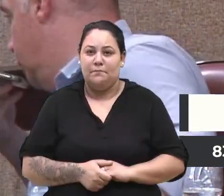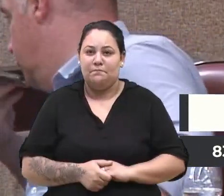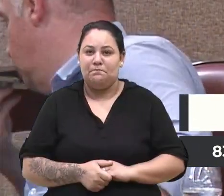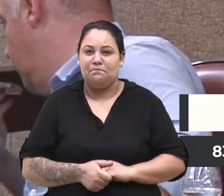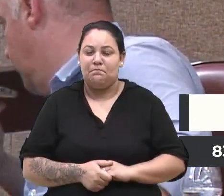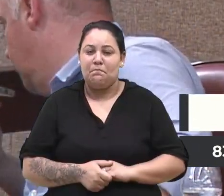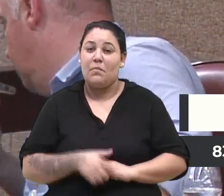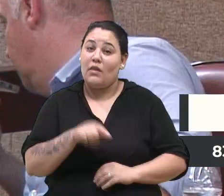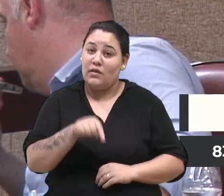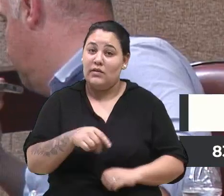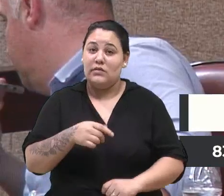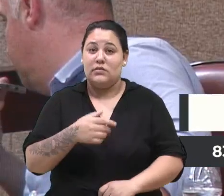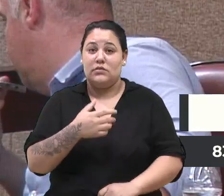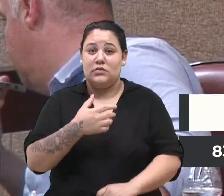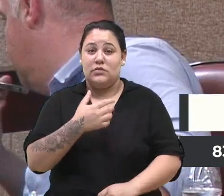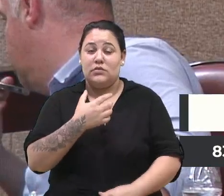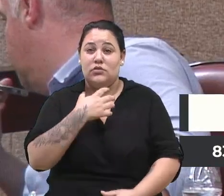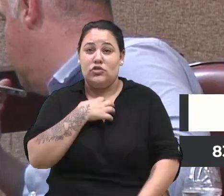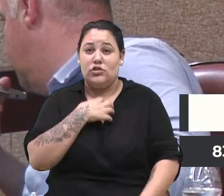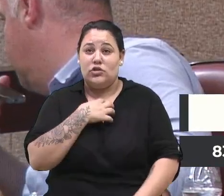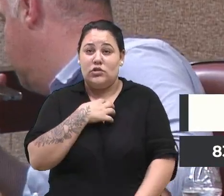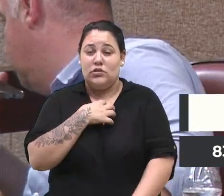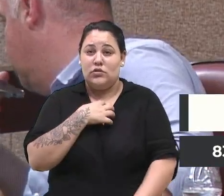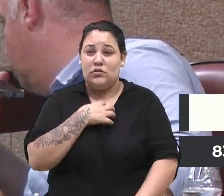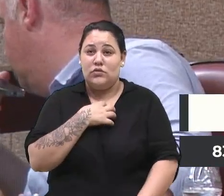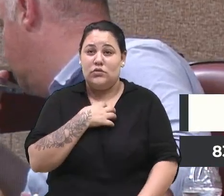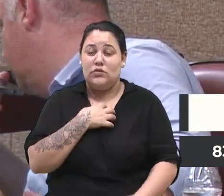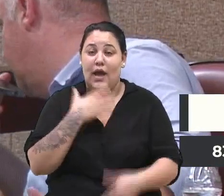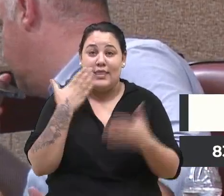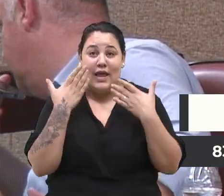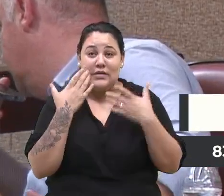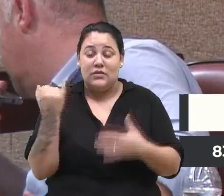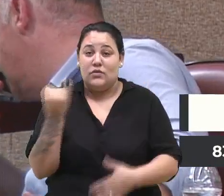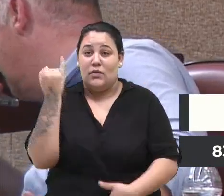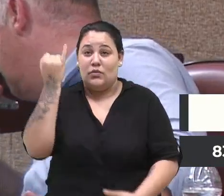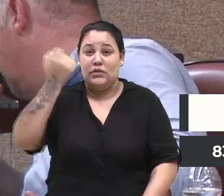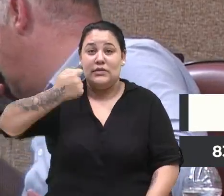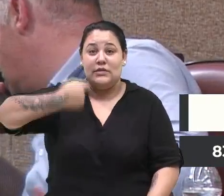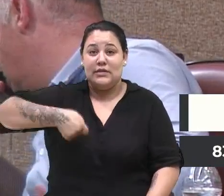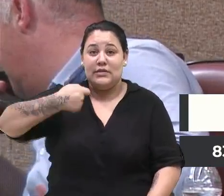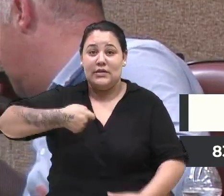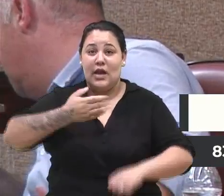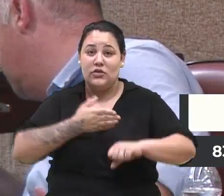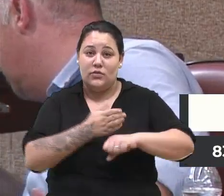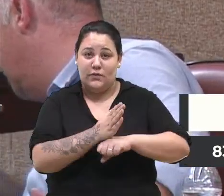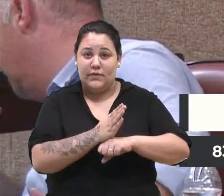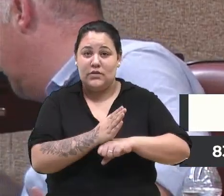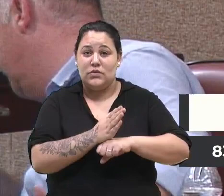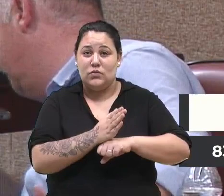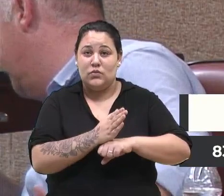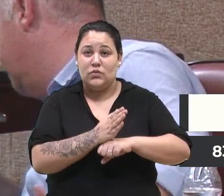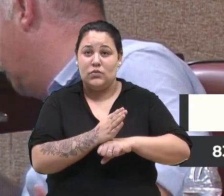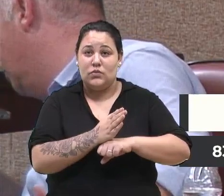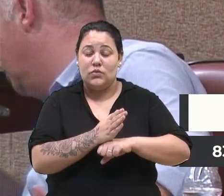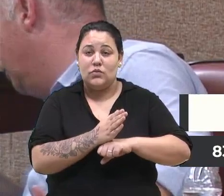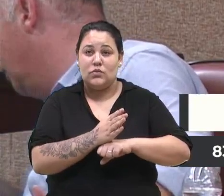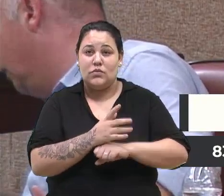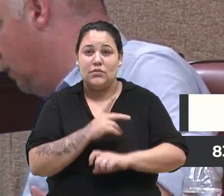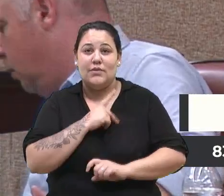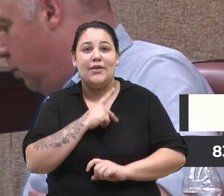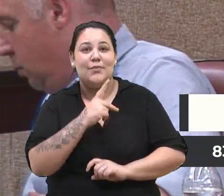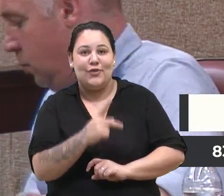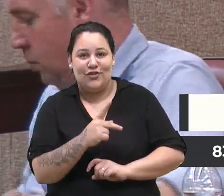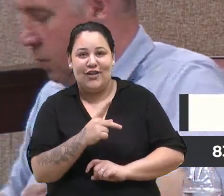forma, considerando a relevância e a necessidade de aprovação do presente projeto de lei,